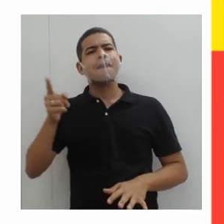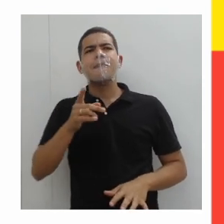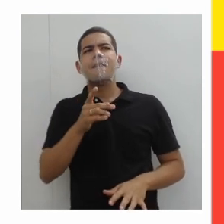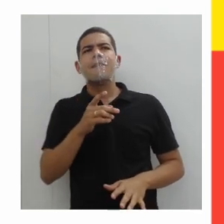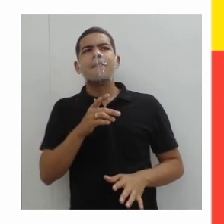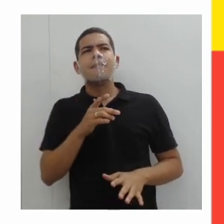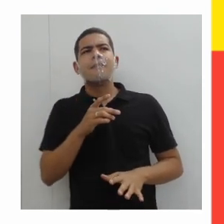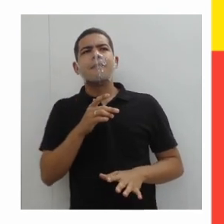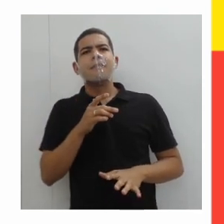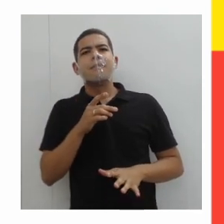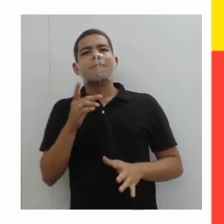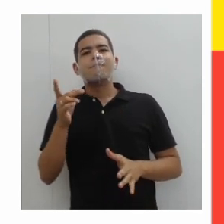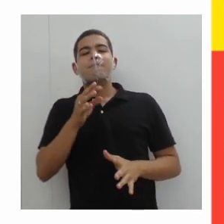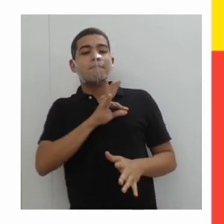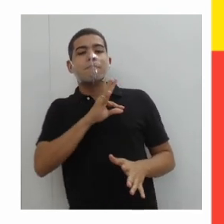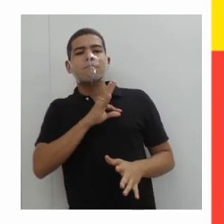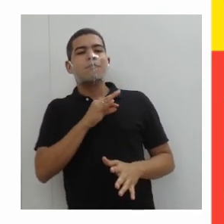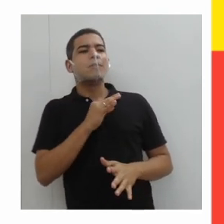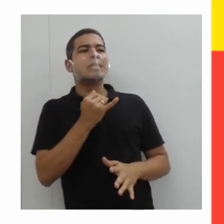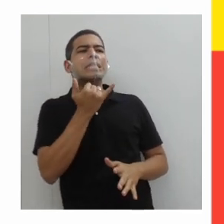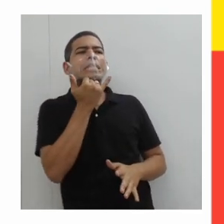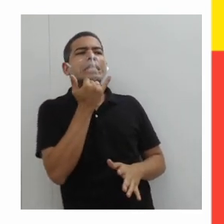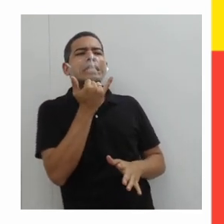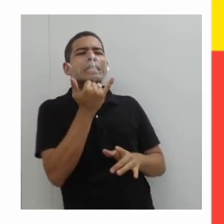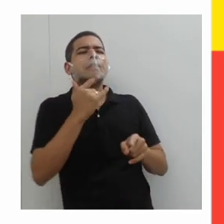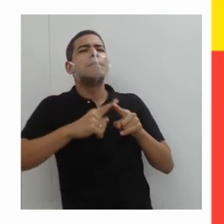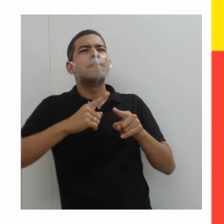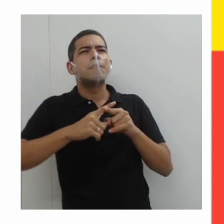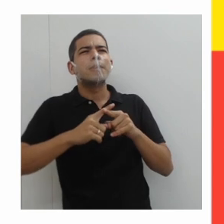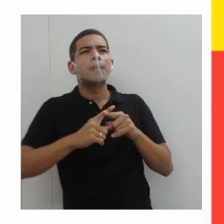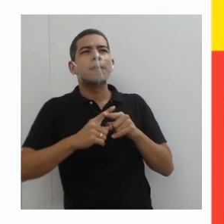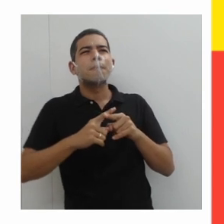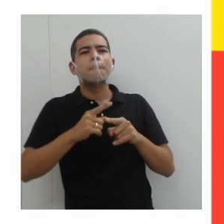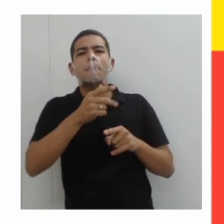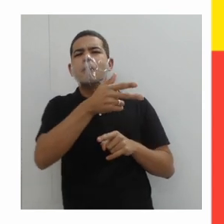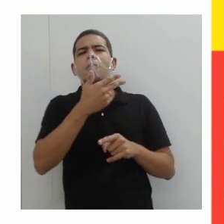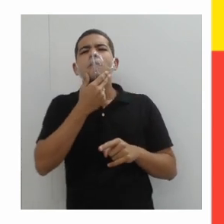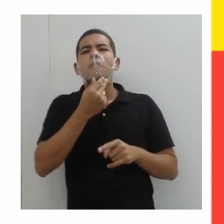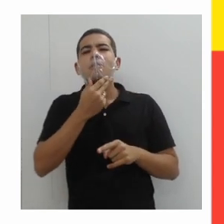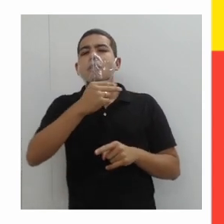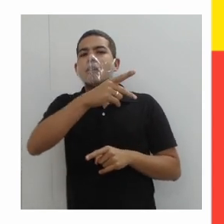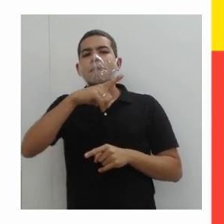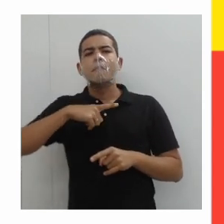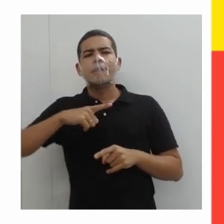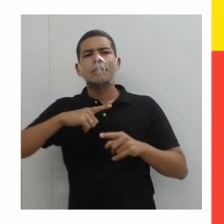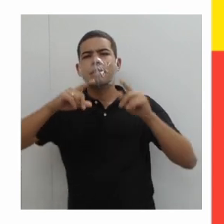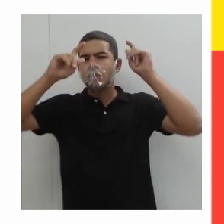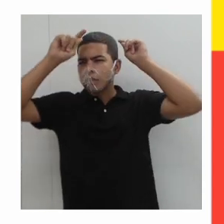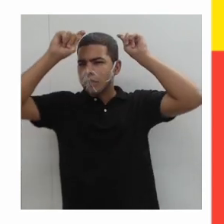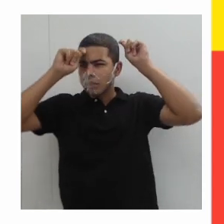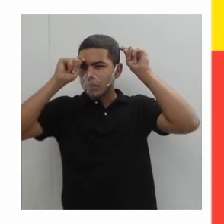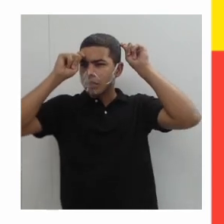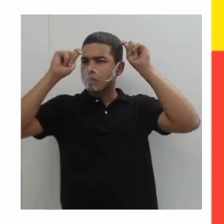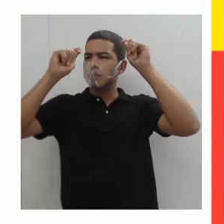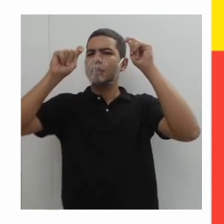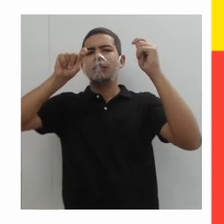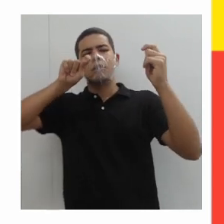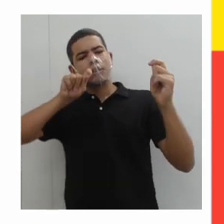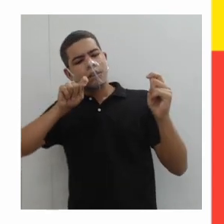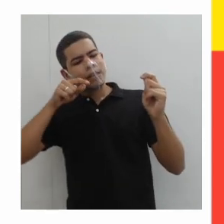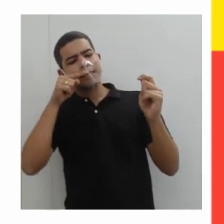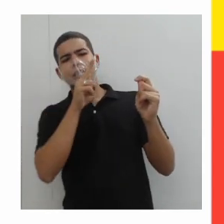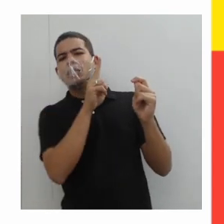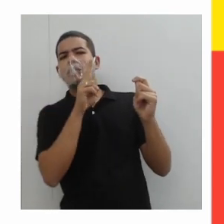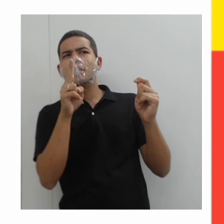desculpas que esses policiais utilizaram é que ele estava utilizando um chapéu e nesse chapéu tinha uma mensagem que era